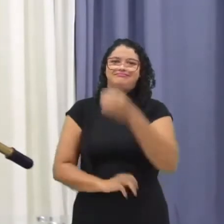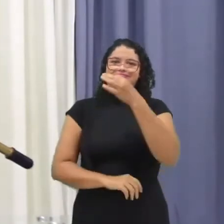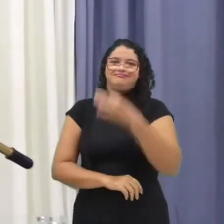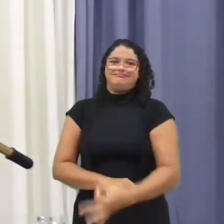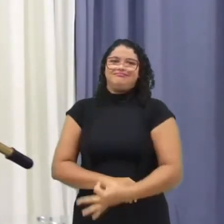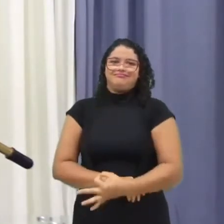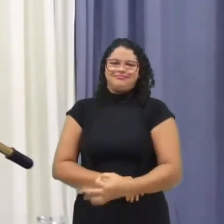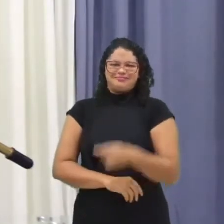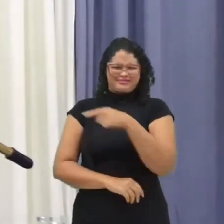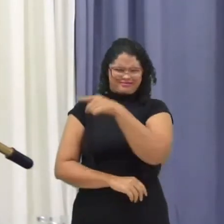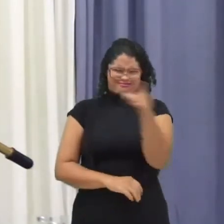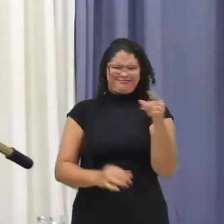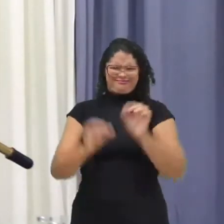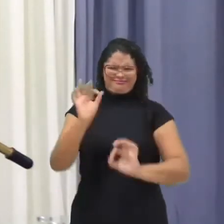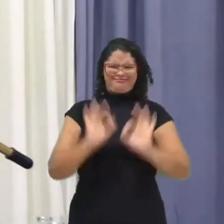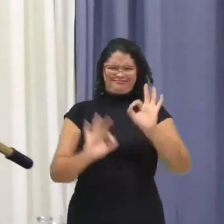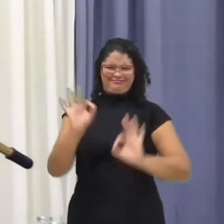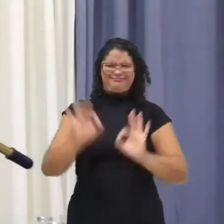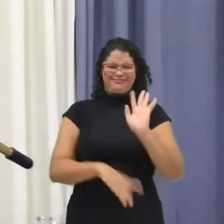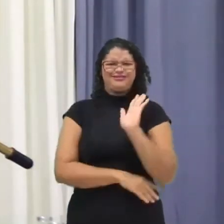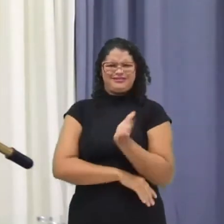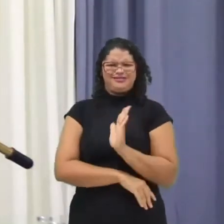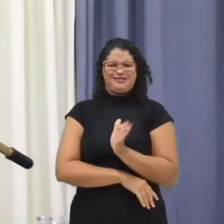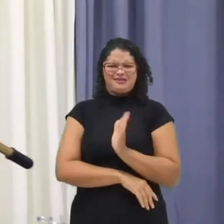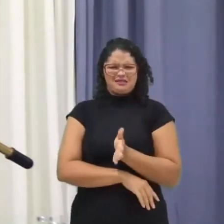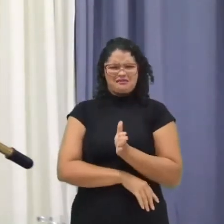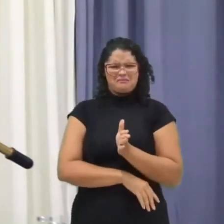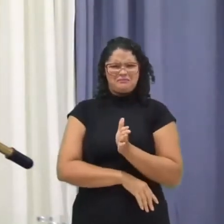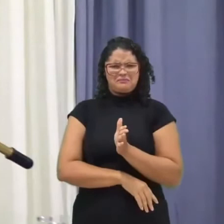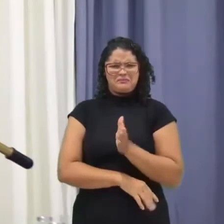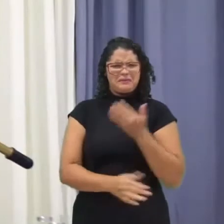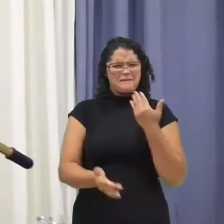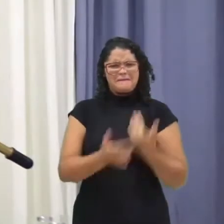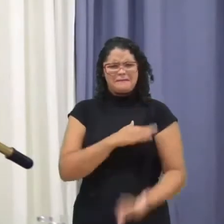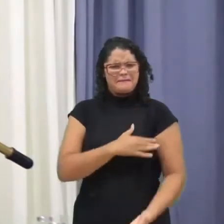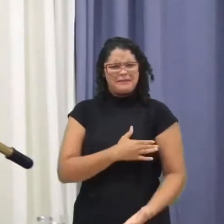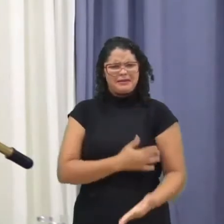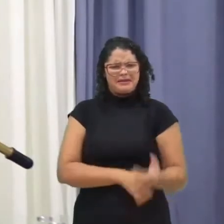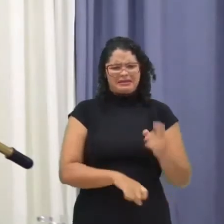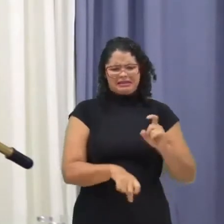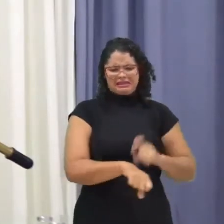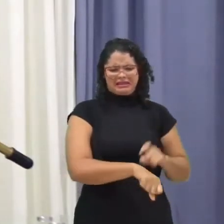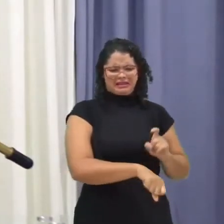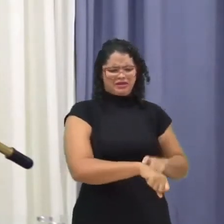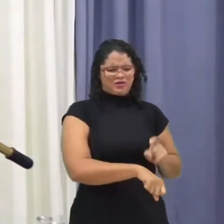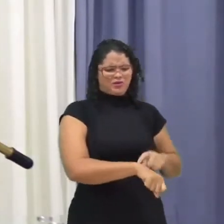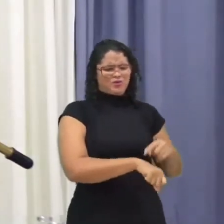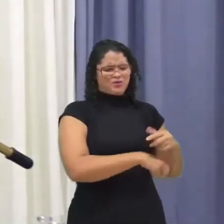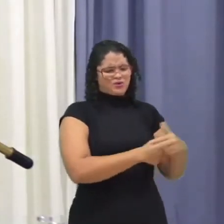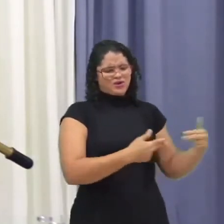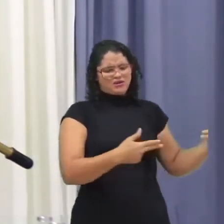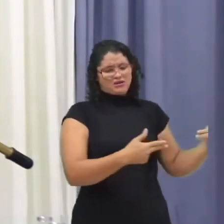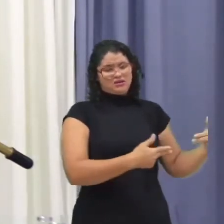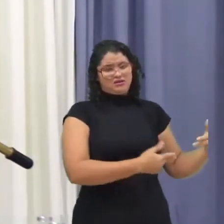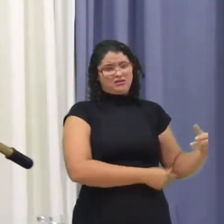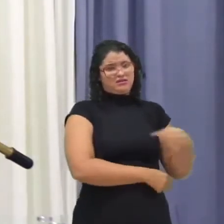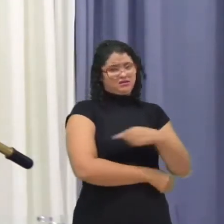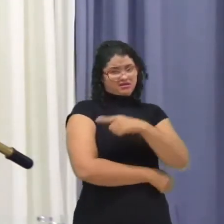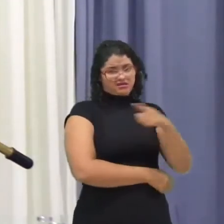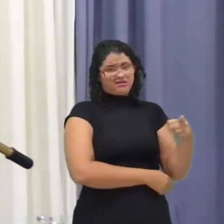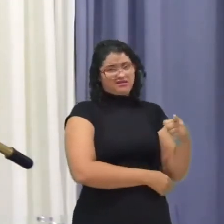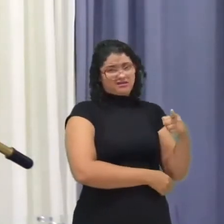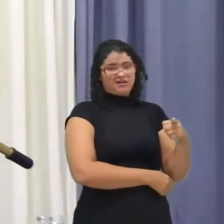Você está preparado para isso? Você não está perdendo tempo com outras coisas. Você não está